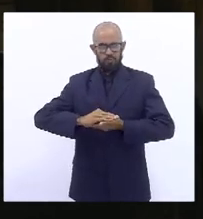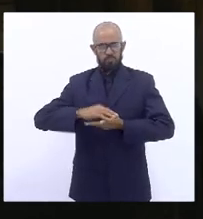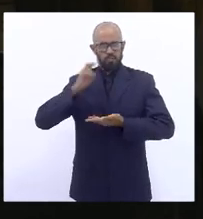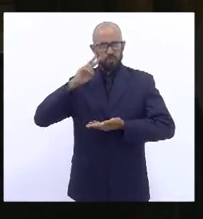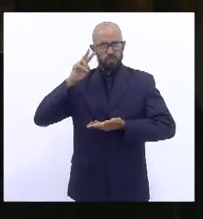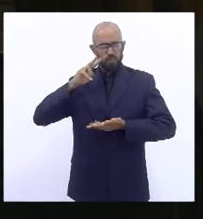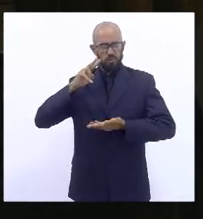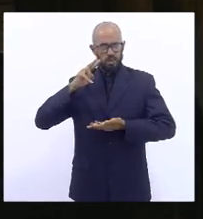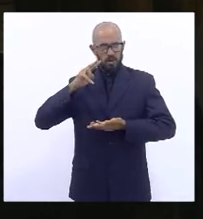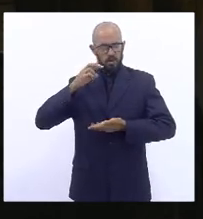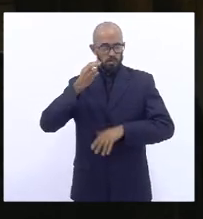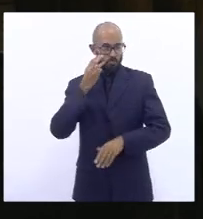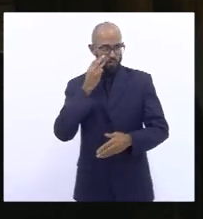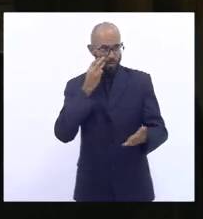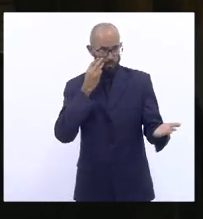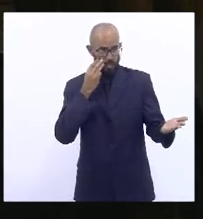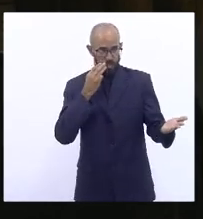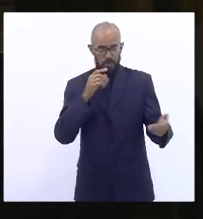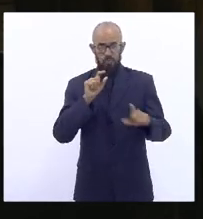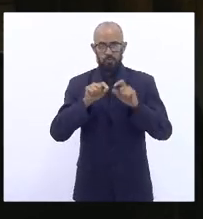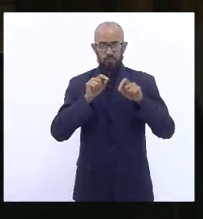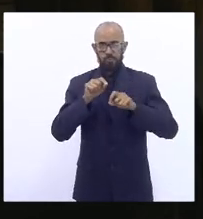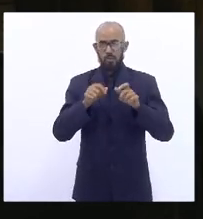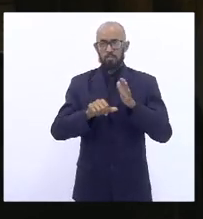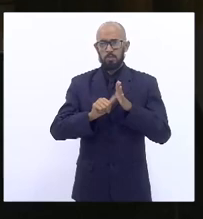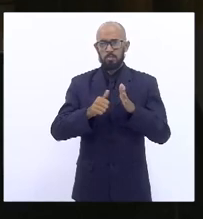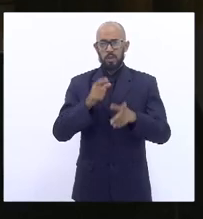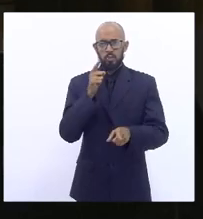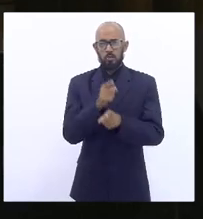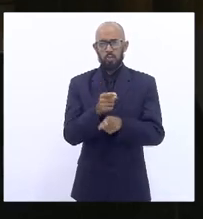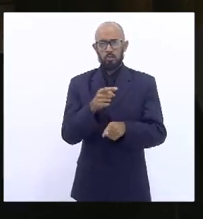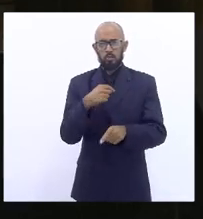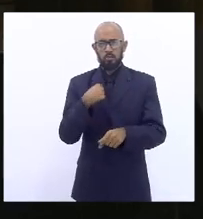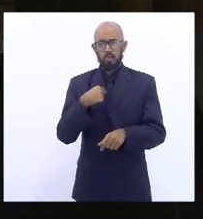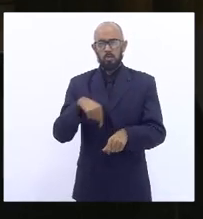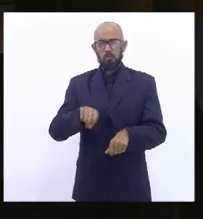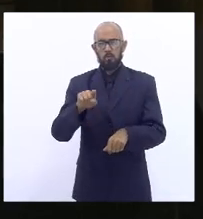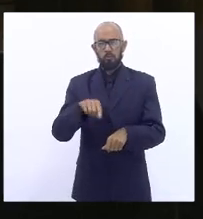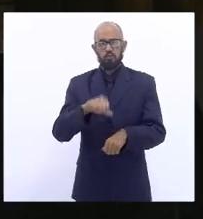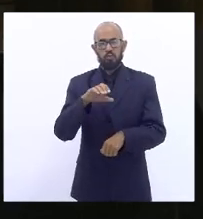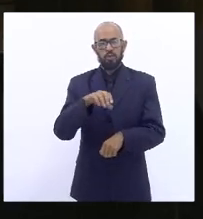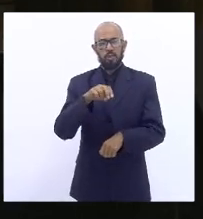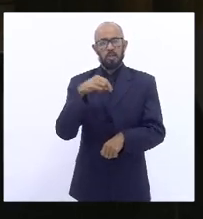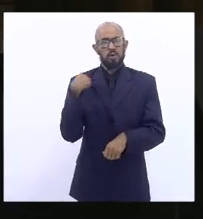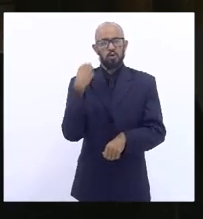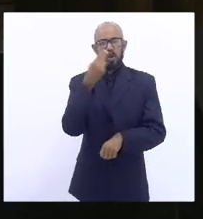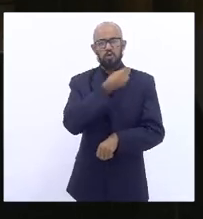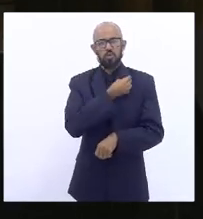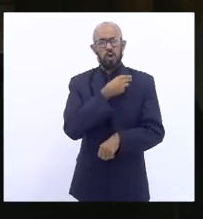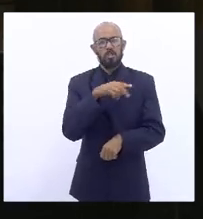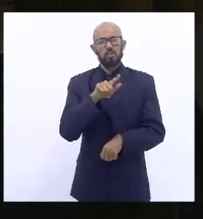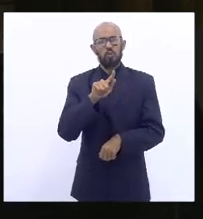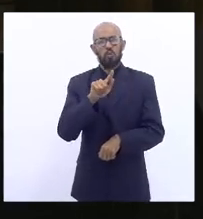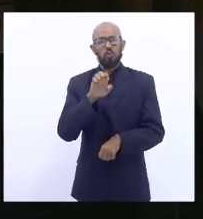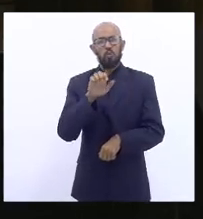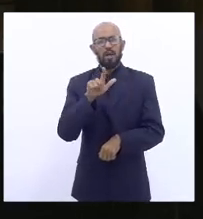primeiro encontro que nós fizemos, no primeiro encontro que eu fui na paróquia Nossa Senhora de Guadalupe. Tem alguém de lá aqui? Não, né? Na paróquia